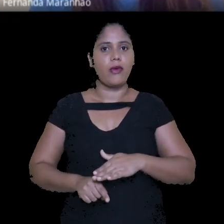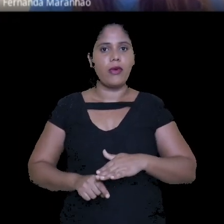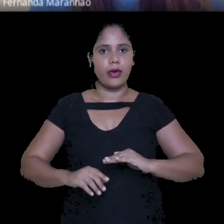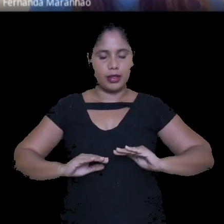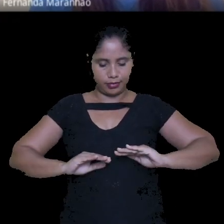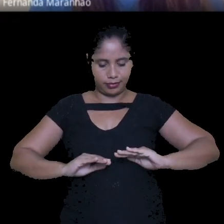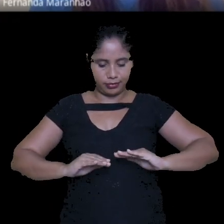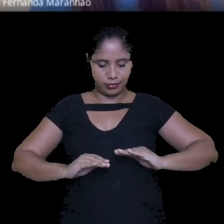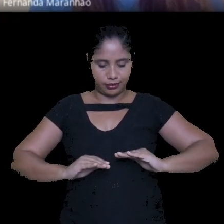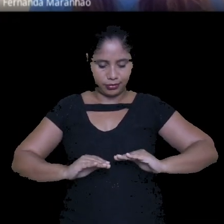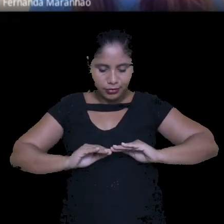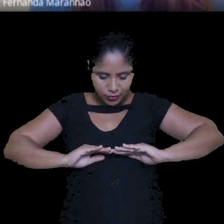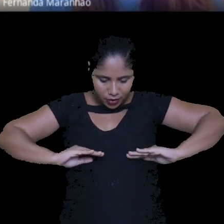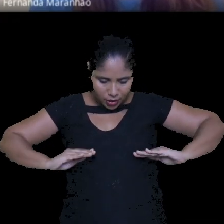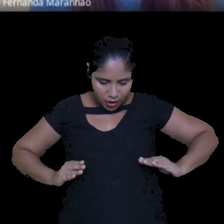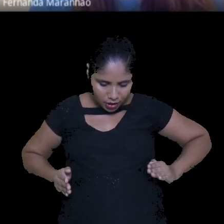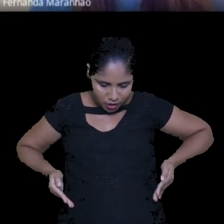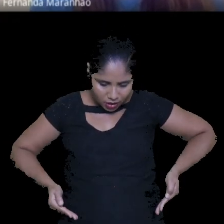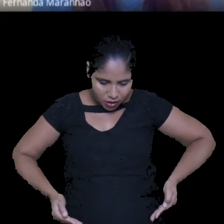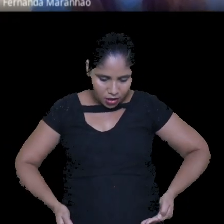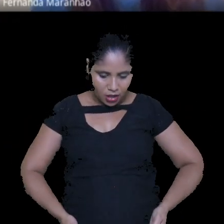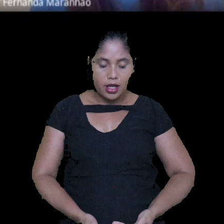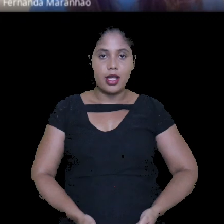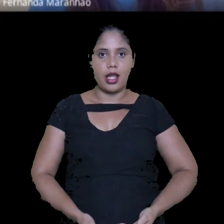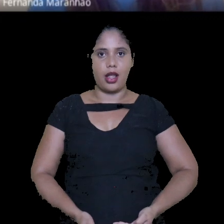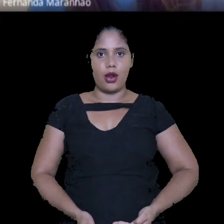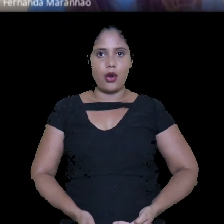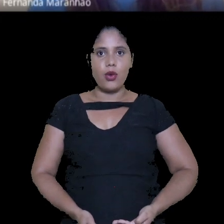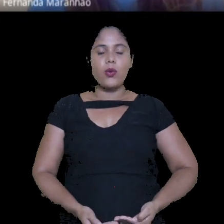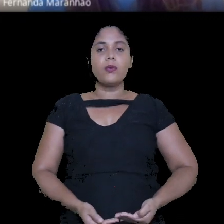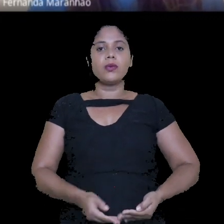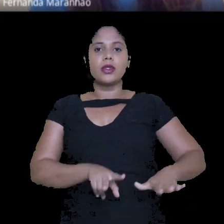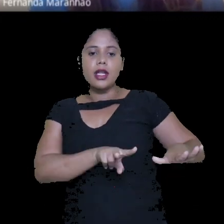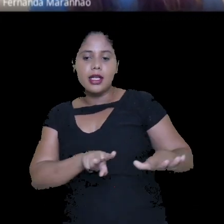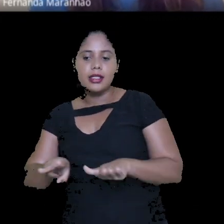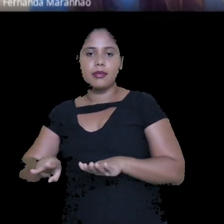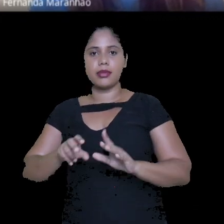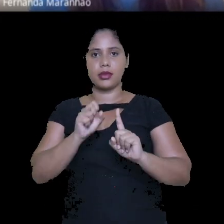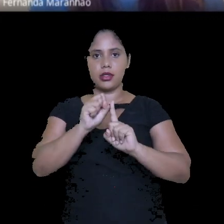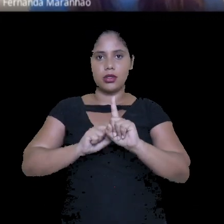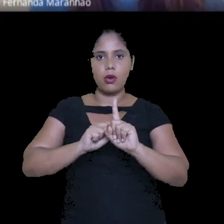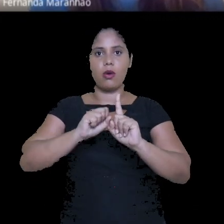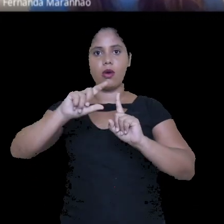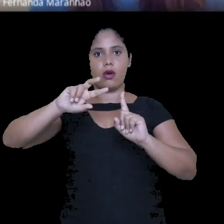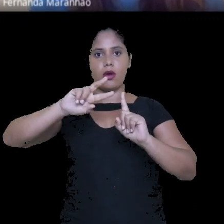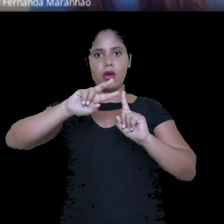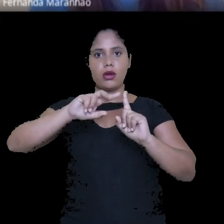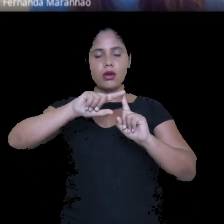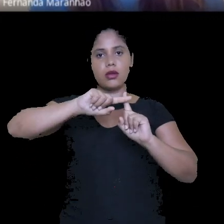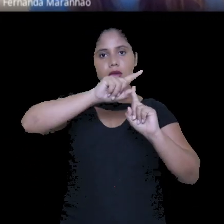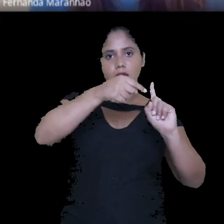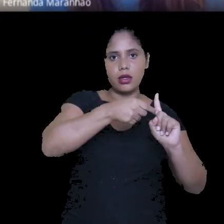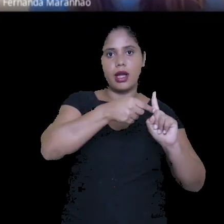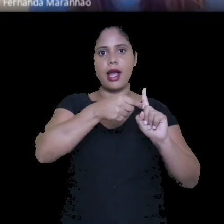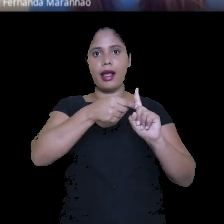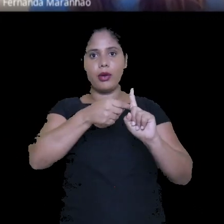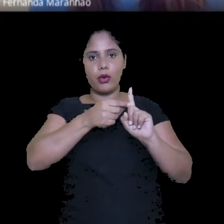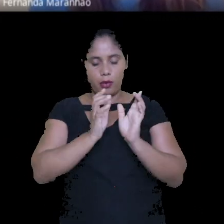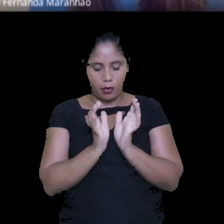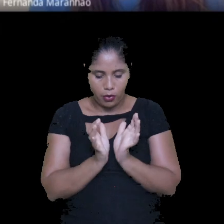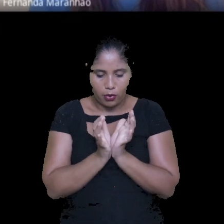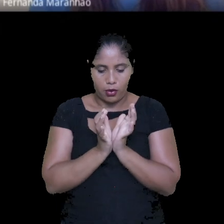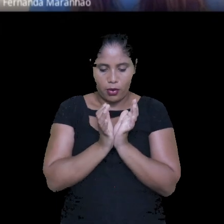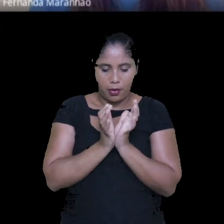troca de sangue da pessoa gestante para o feto. A placenta faz essa ponte entre esses dois elementos